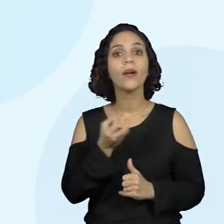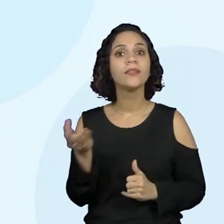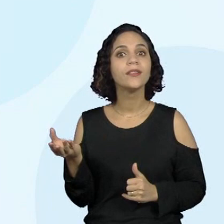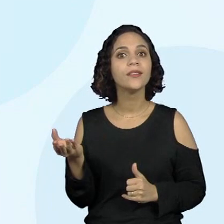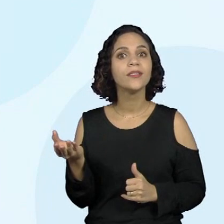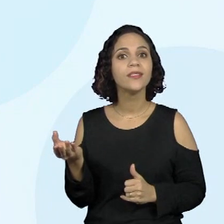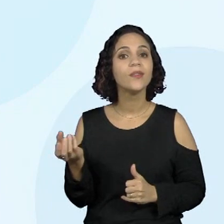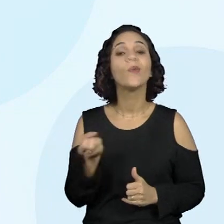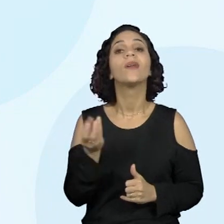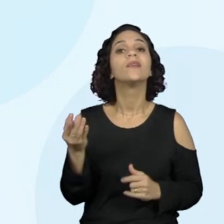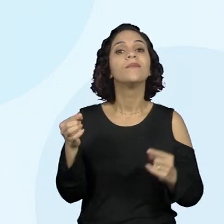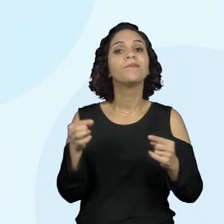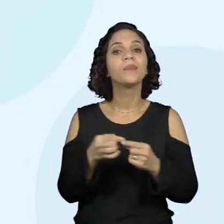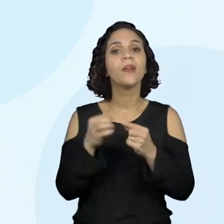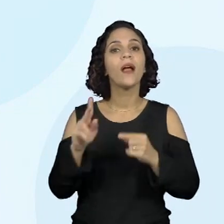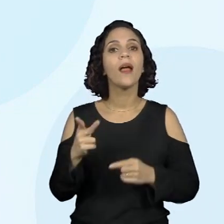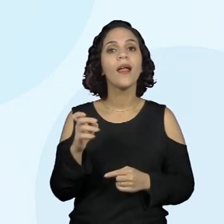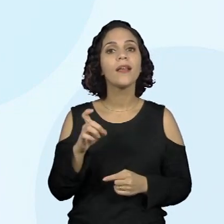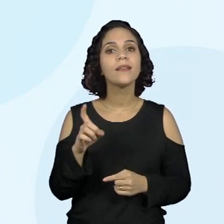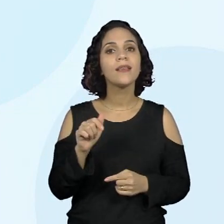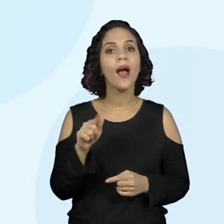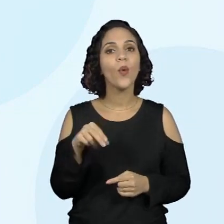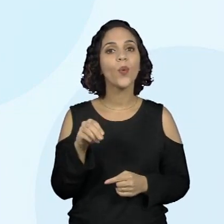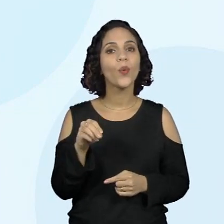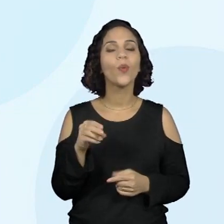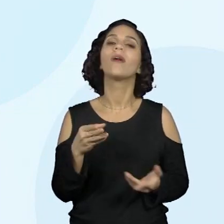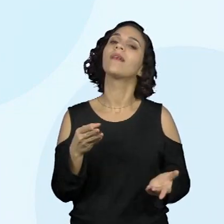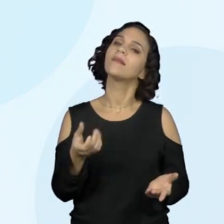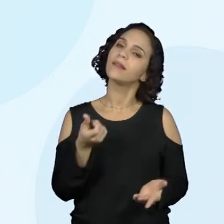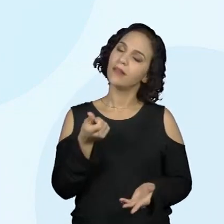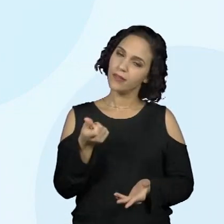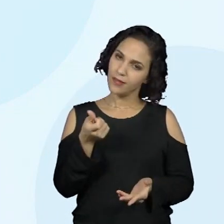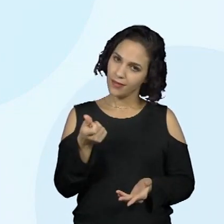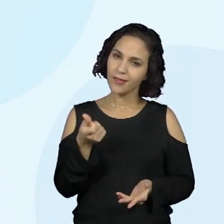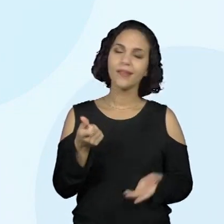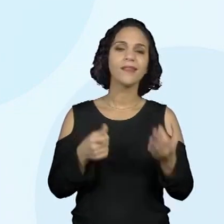Quantos lados? 6 lados.